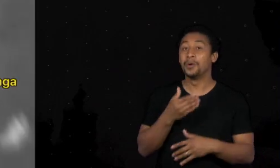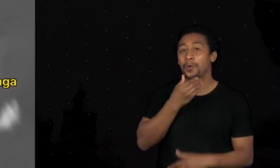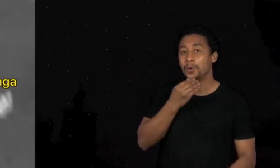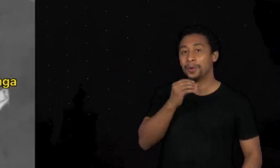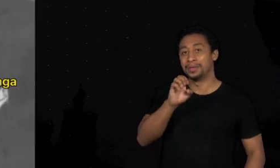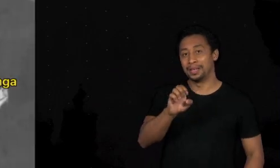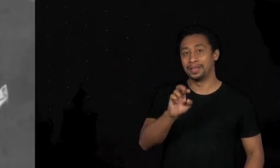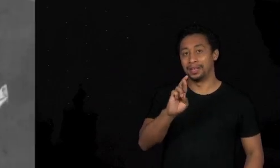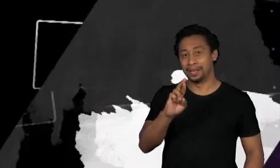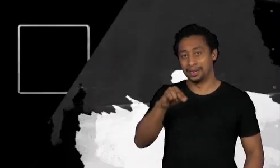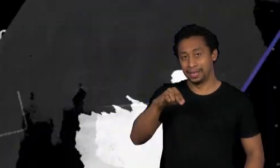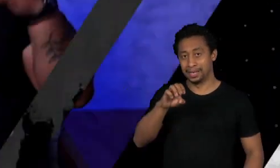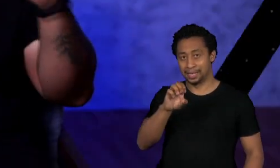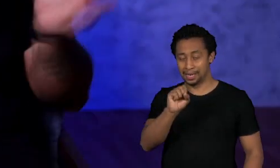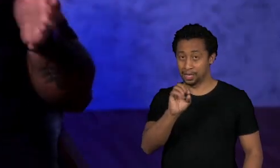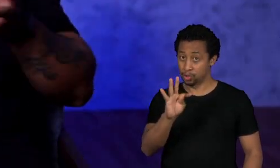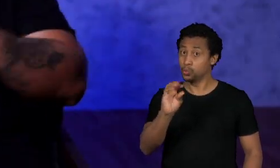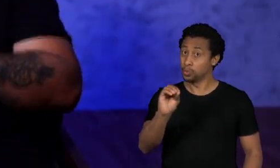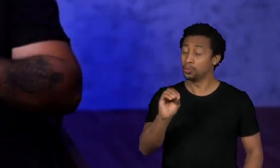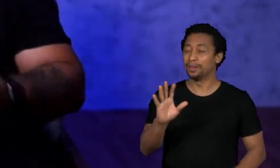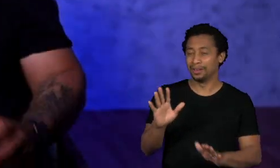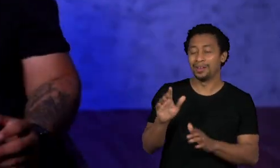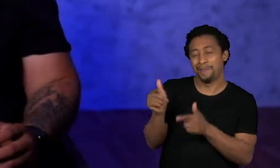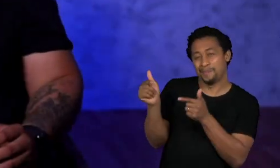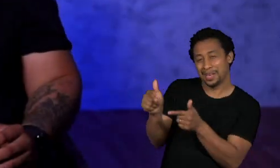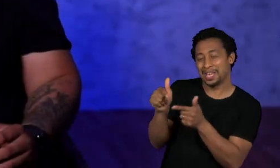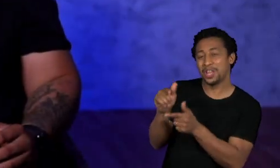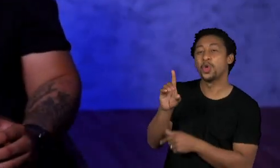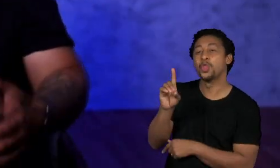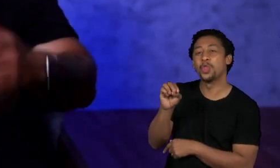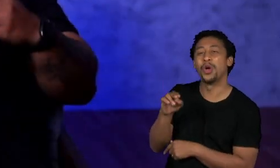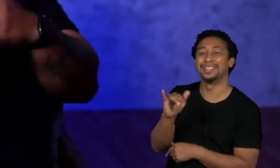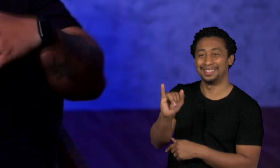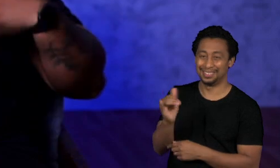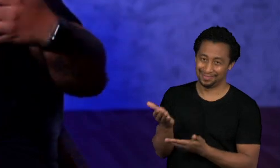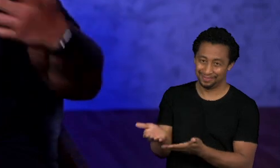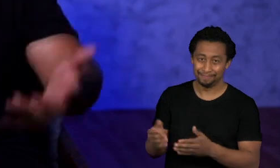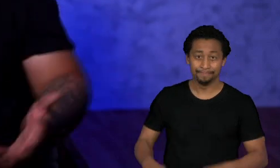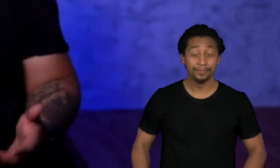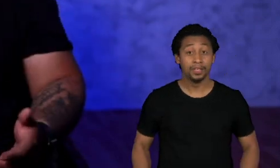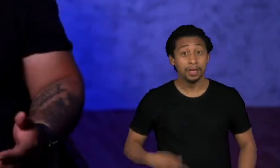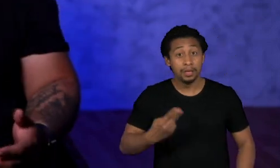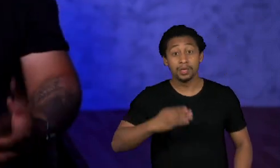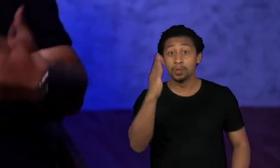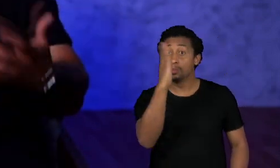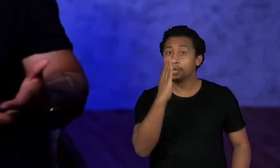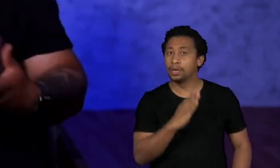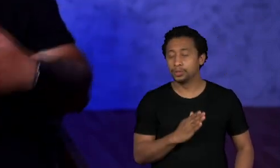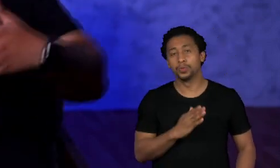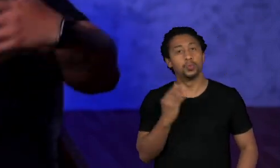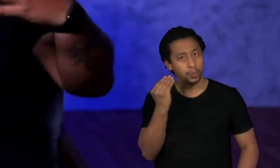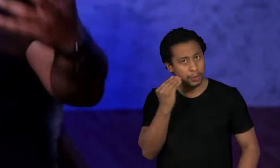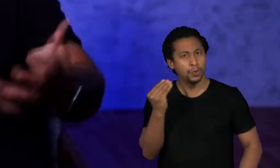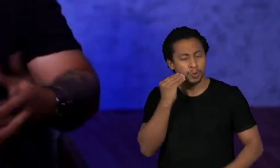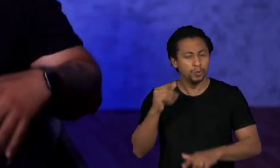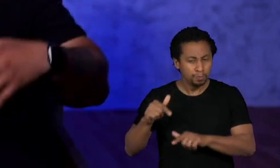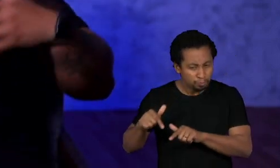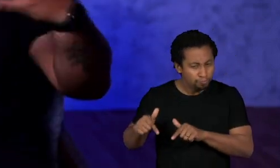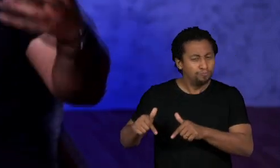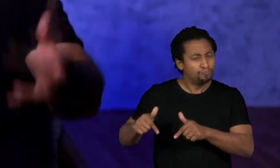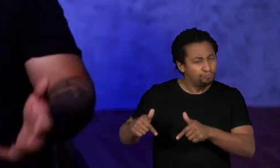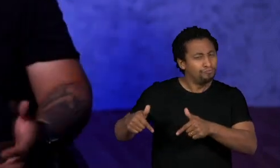também conhecido como Donga. Na virada do século XIX para o XX, o Brasil ativamente